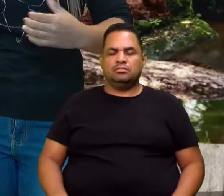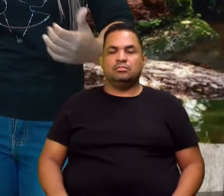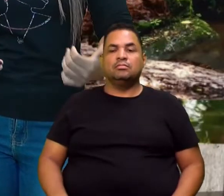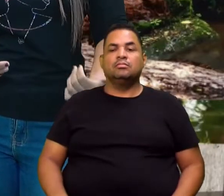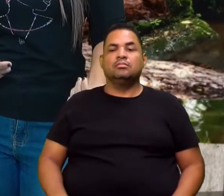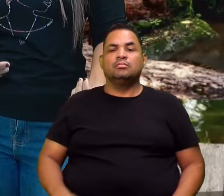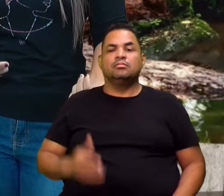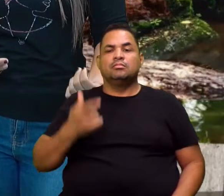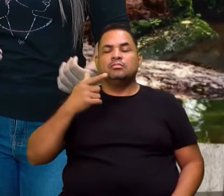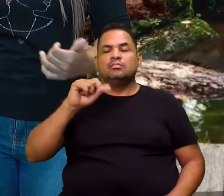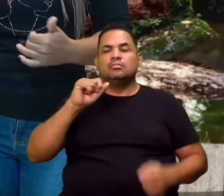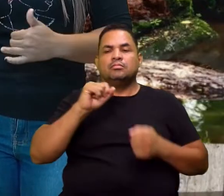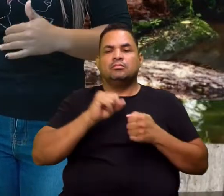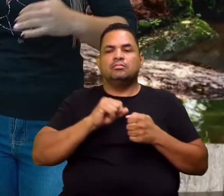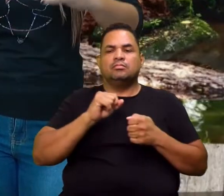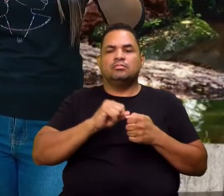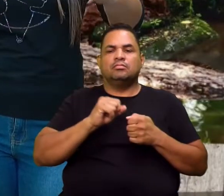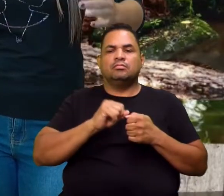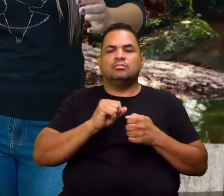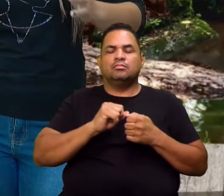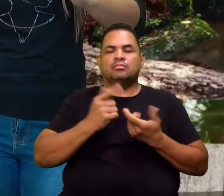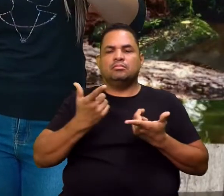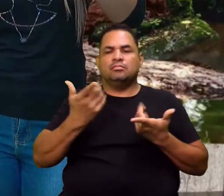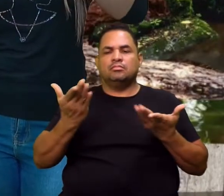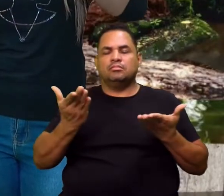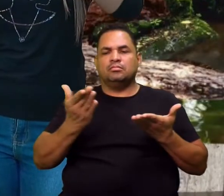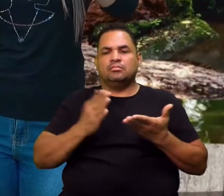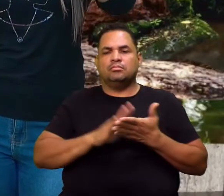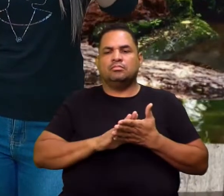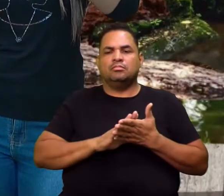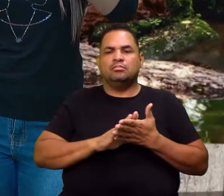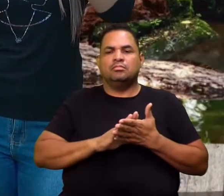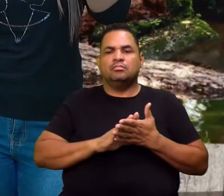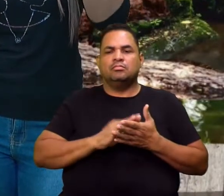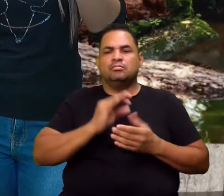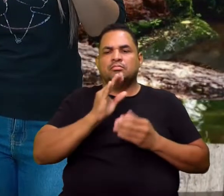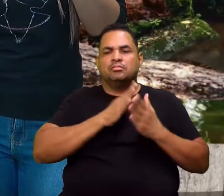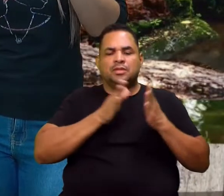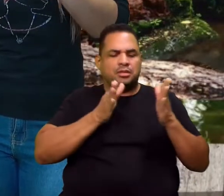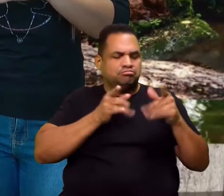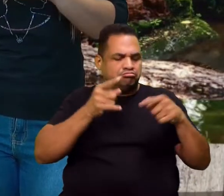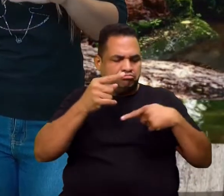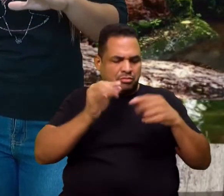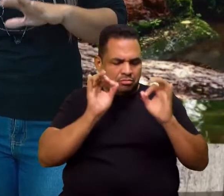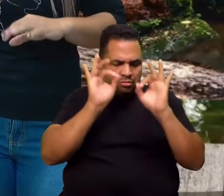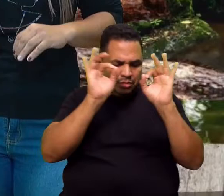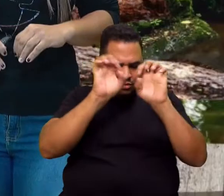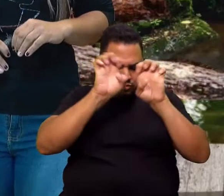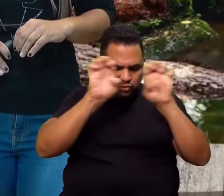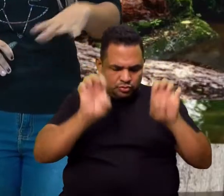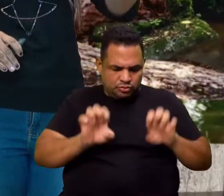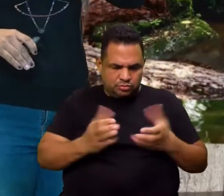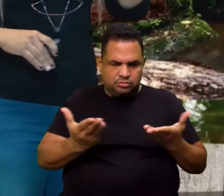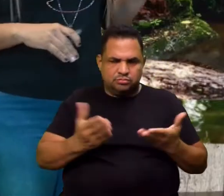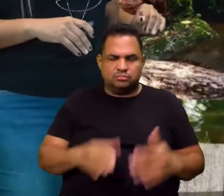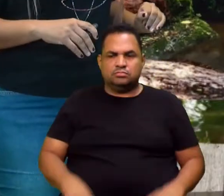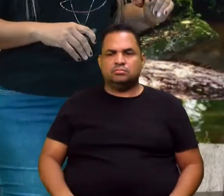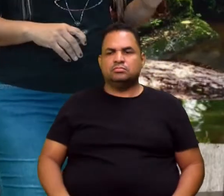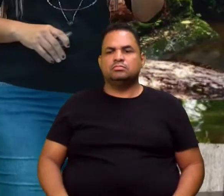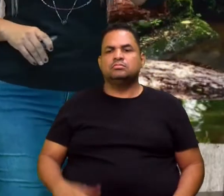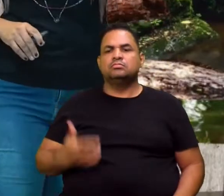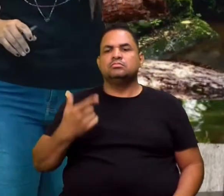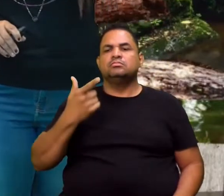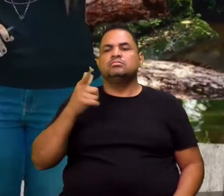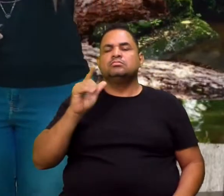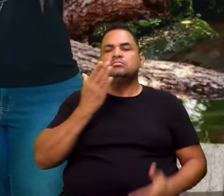você consegue fazer as deduções, você vê o tamanho, o formato, e eles são diferentes. Tá? Uma outra aula a gente